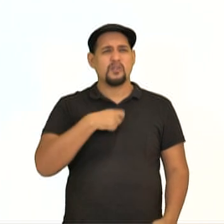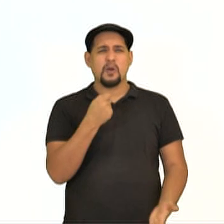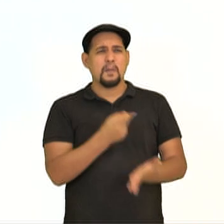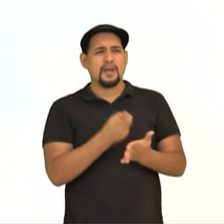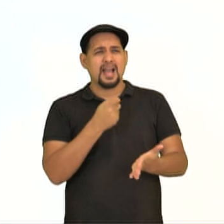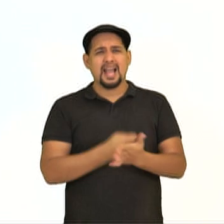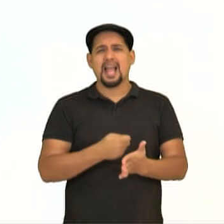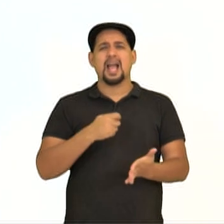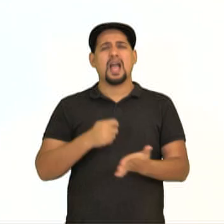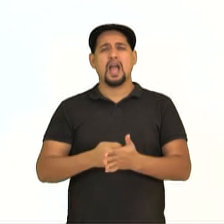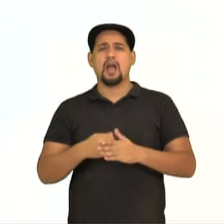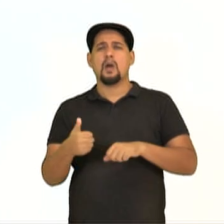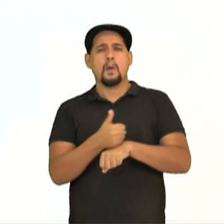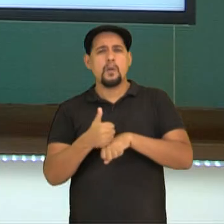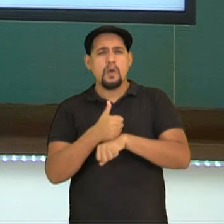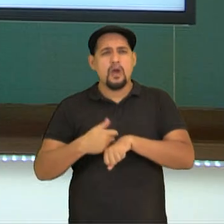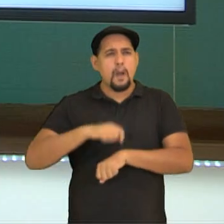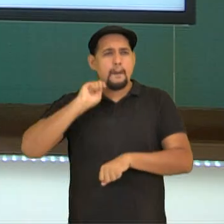aos pobres.